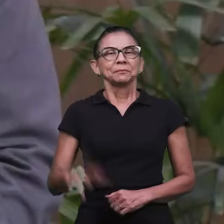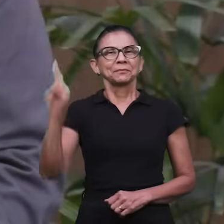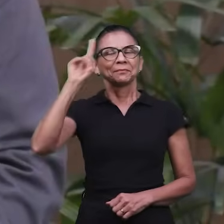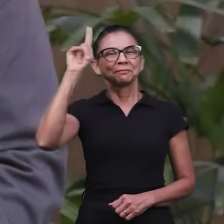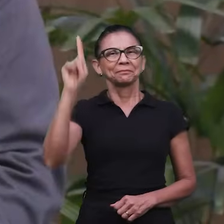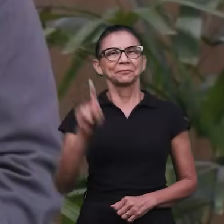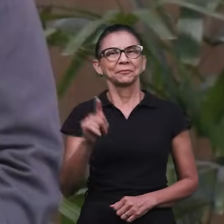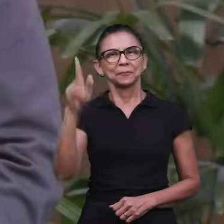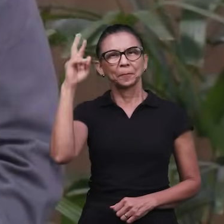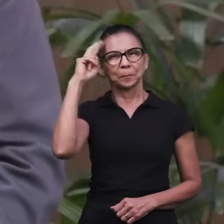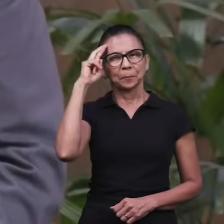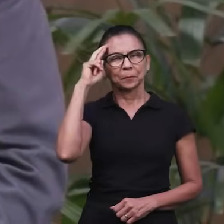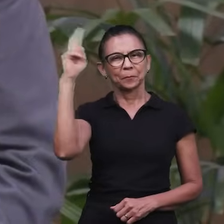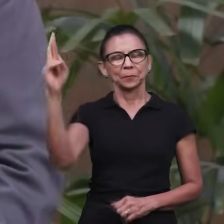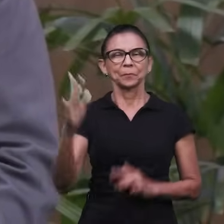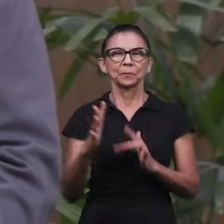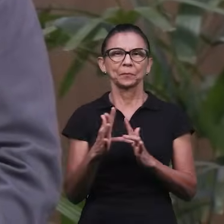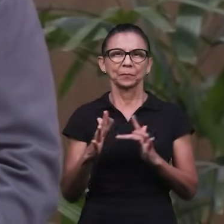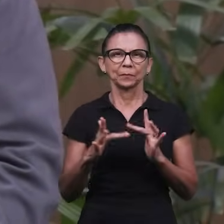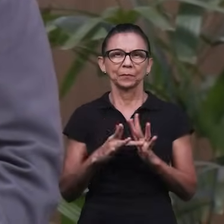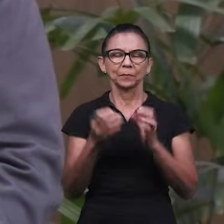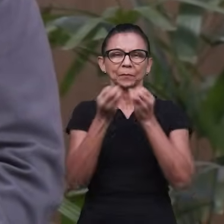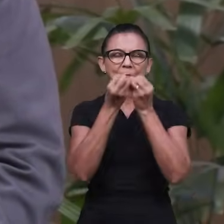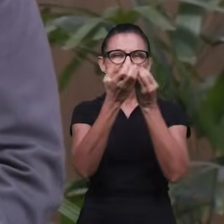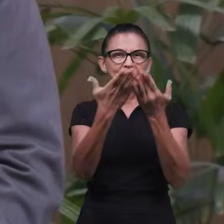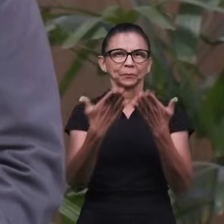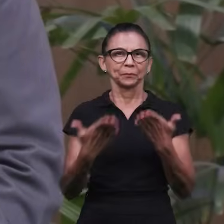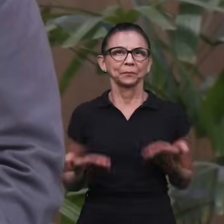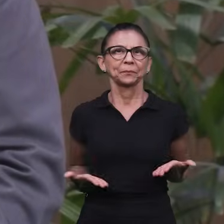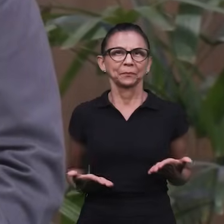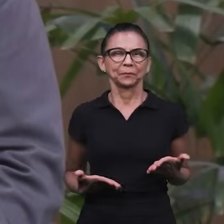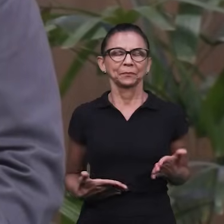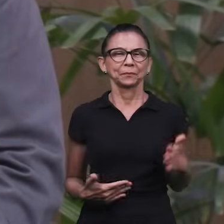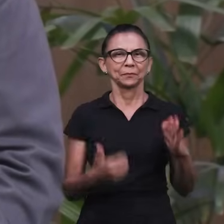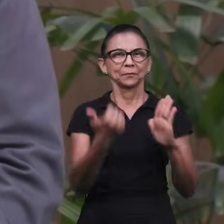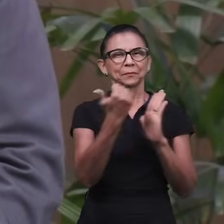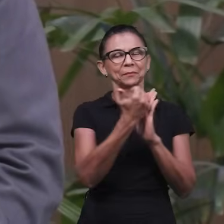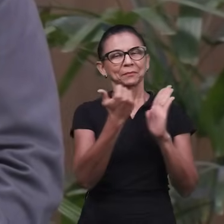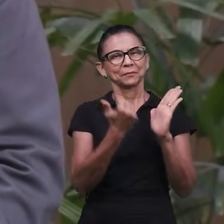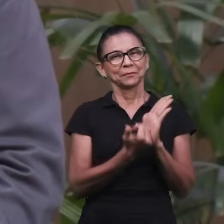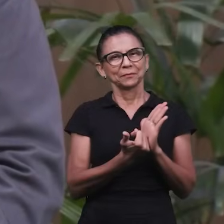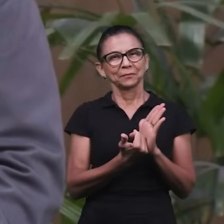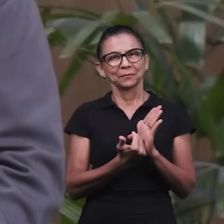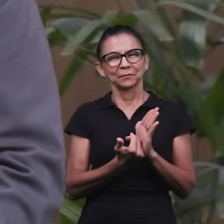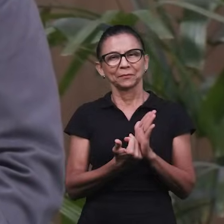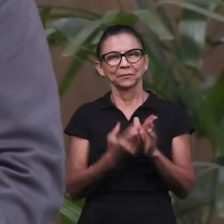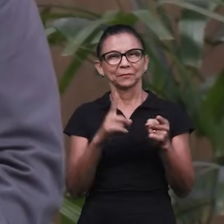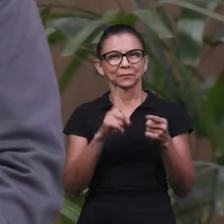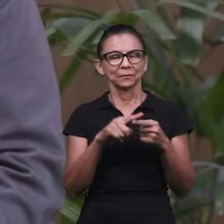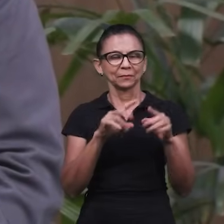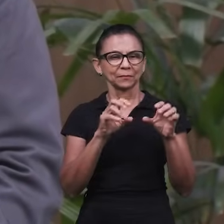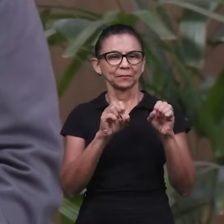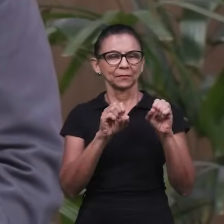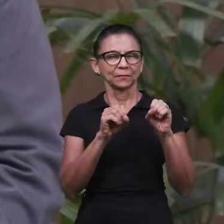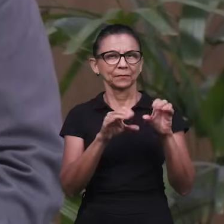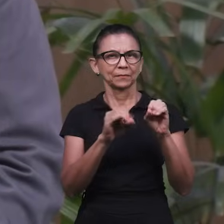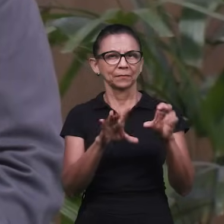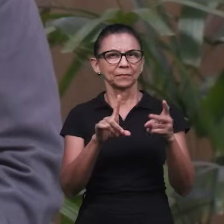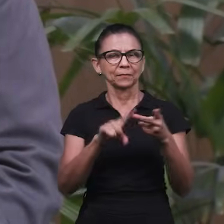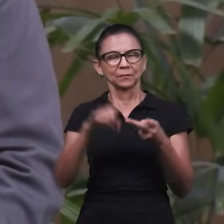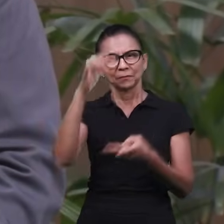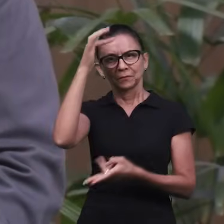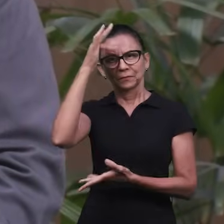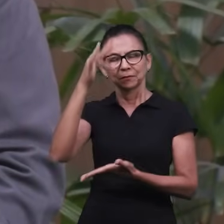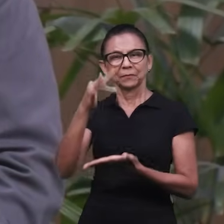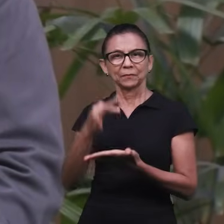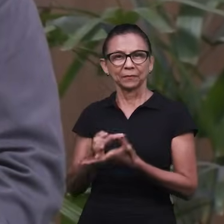A paz do Senhor, sejam bem-vindos ao programa Educação e Fé da Igreja Cristã Maranata, um programa